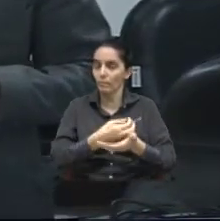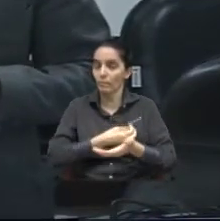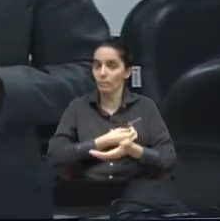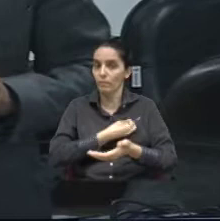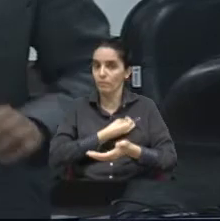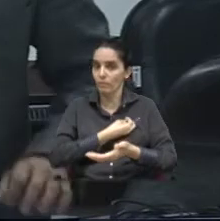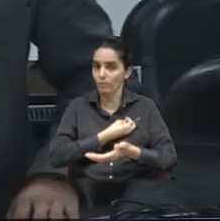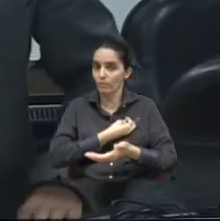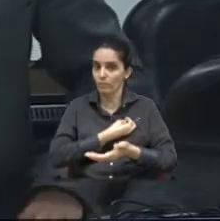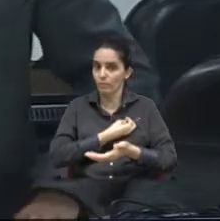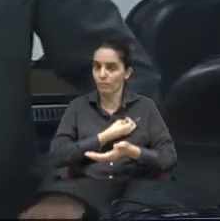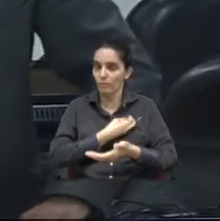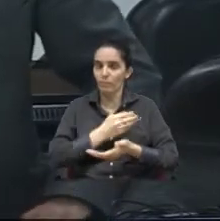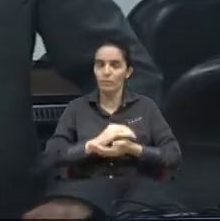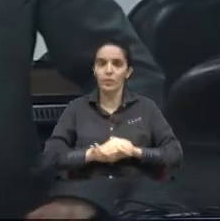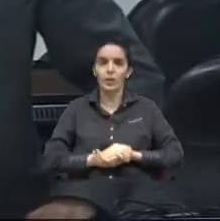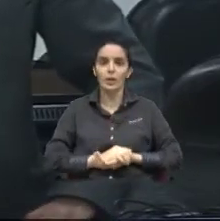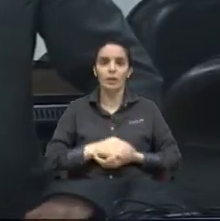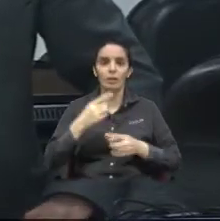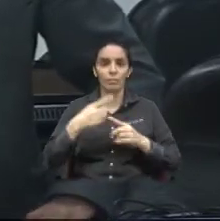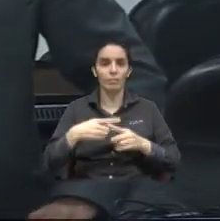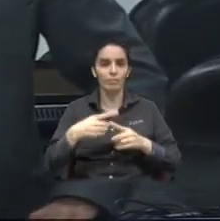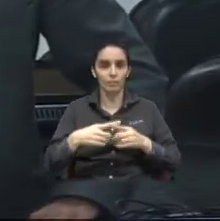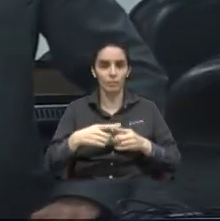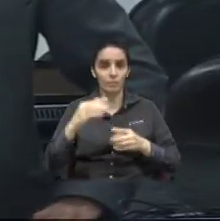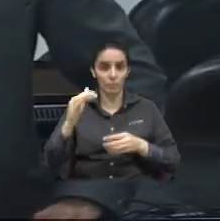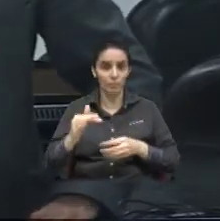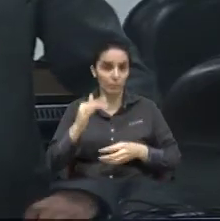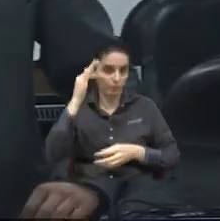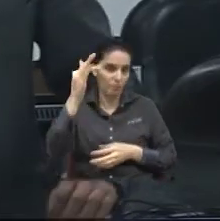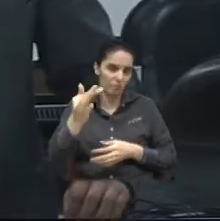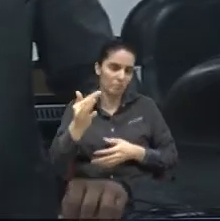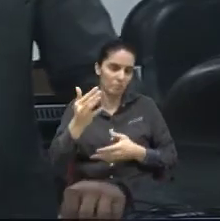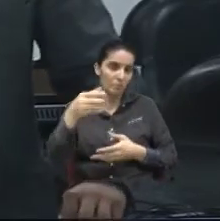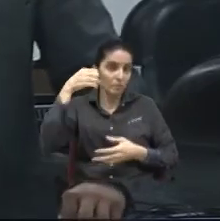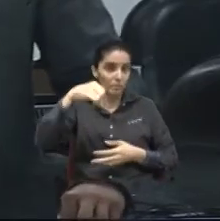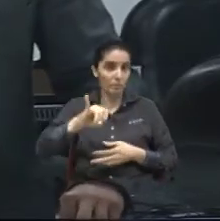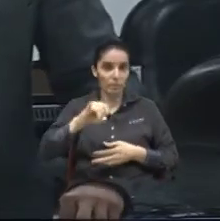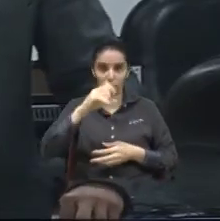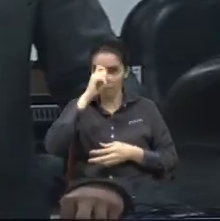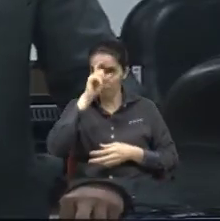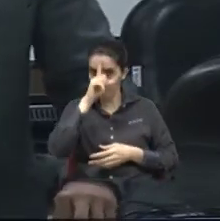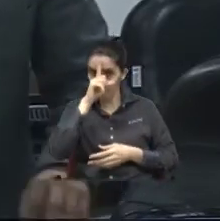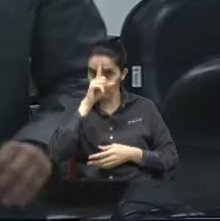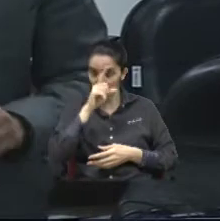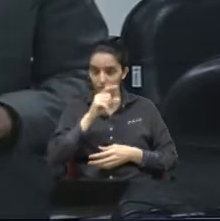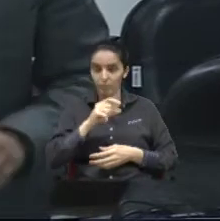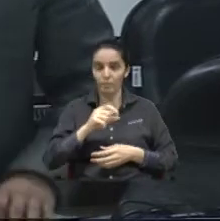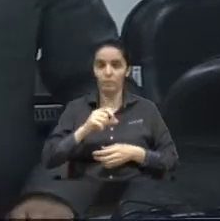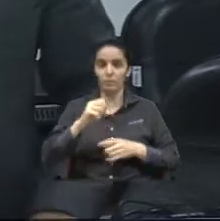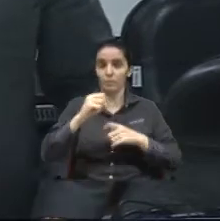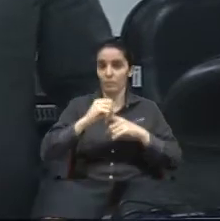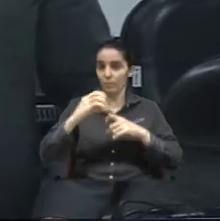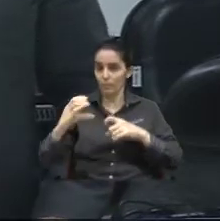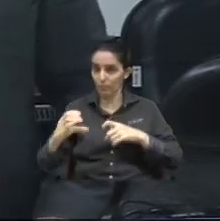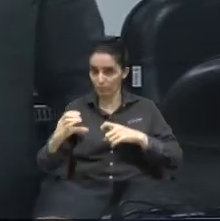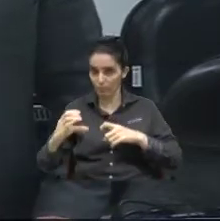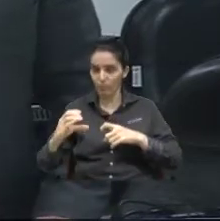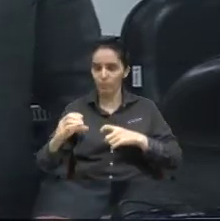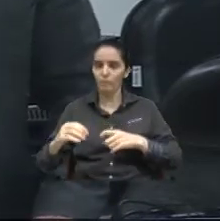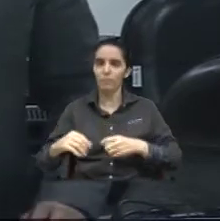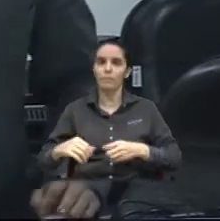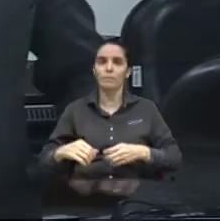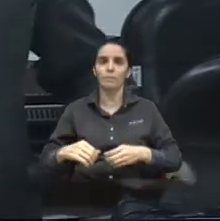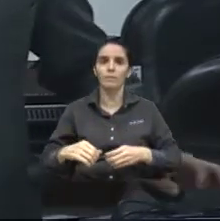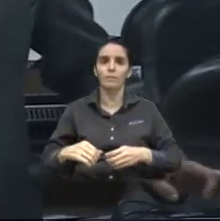uma futura condenação, ficam a dor dos pais. Eu espero, do mais profundo